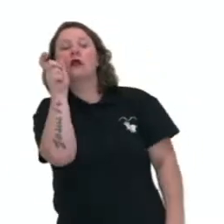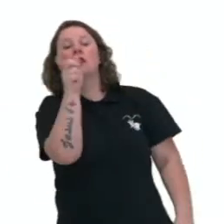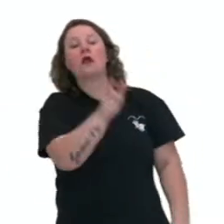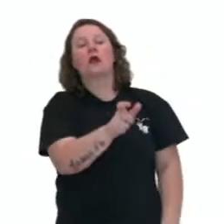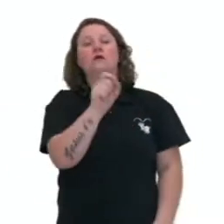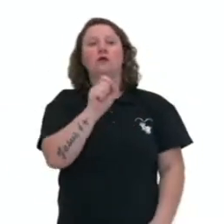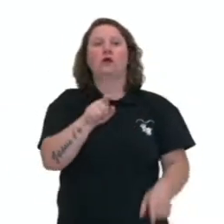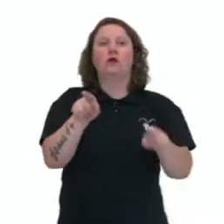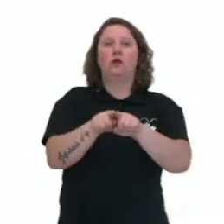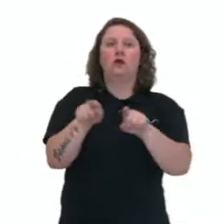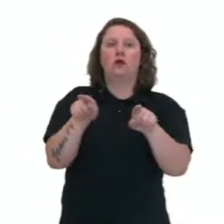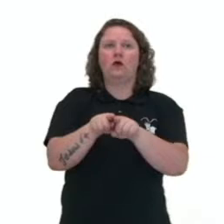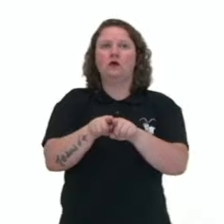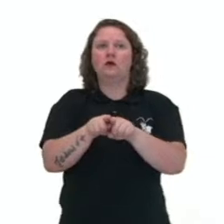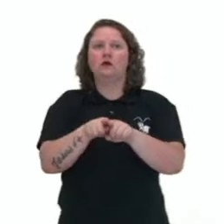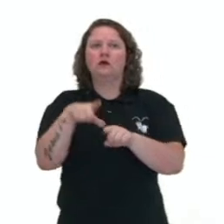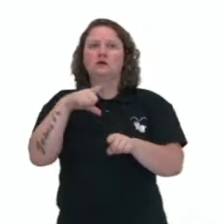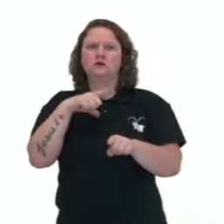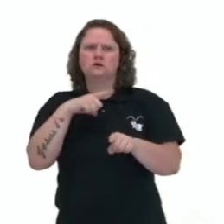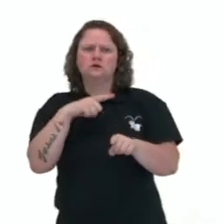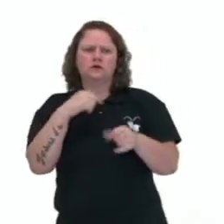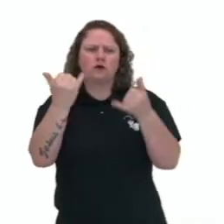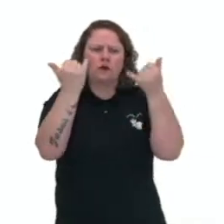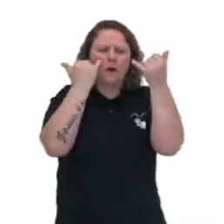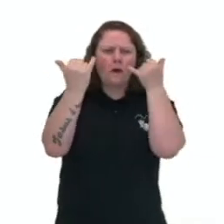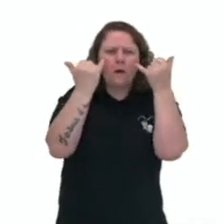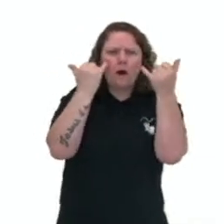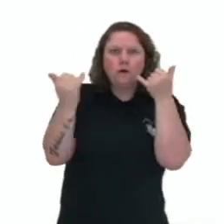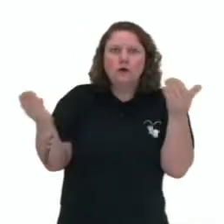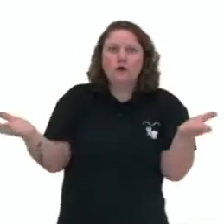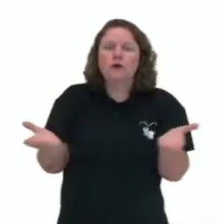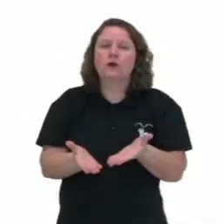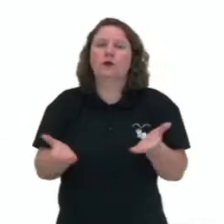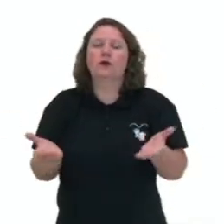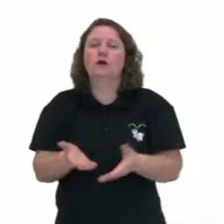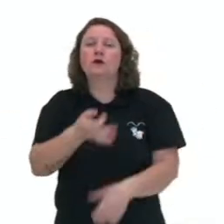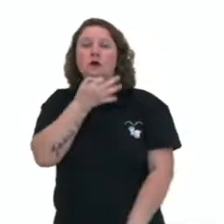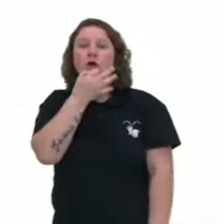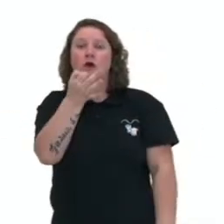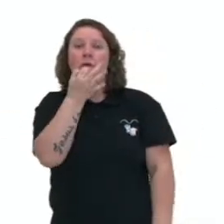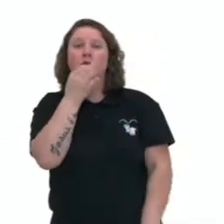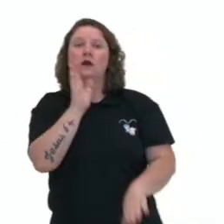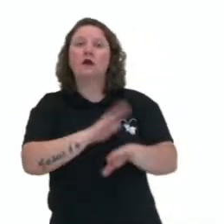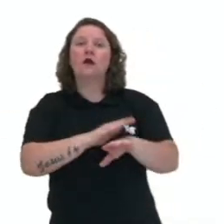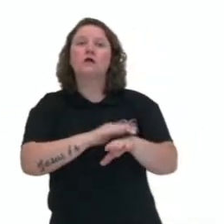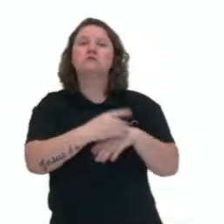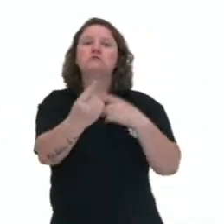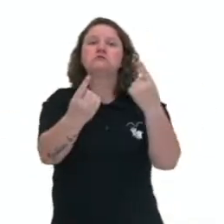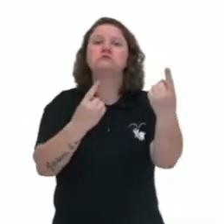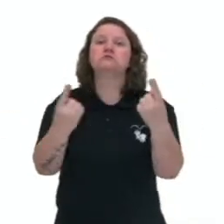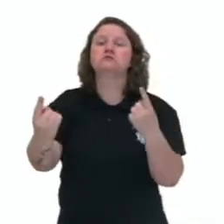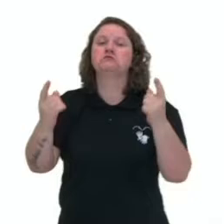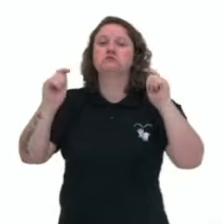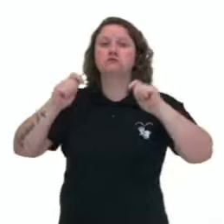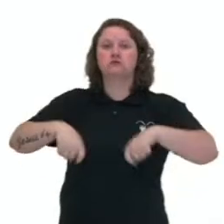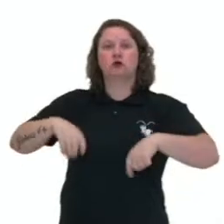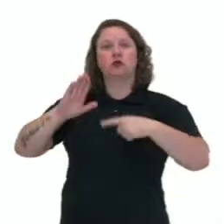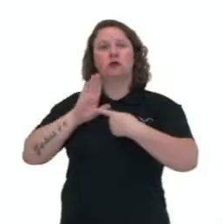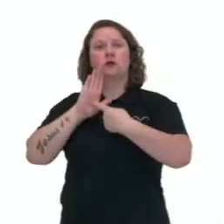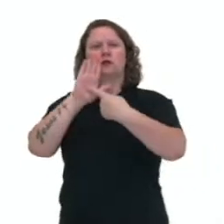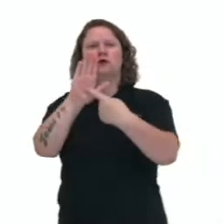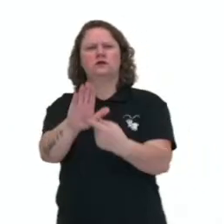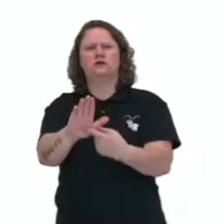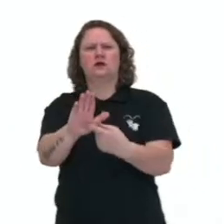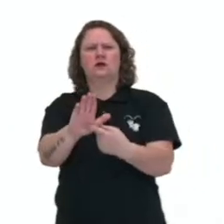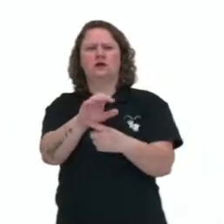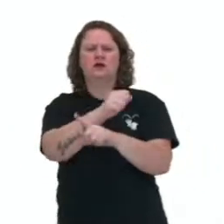Encontramos resquícios deste período na contemporaneidade. Na sua opinião, o que poderíamos apontar como resquícios